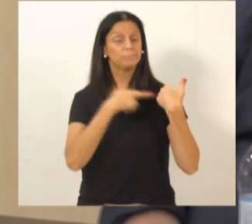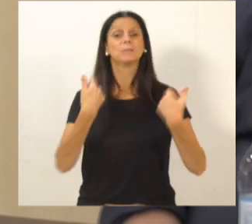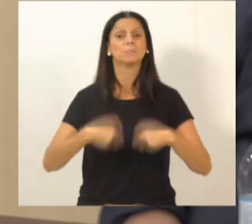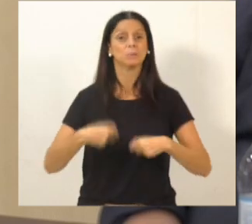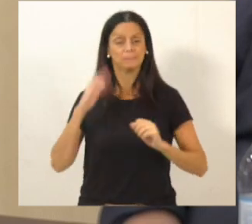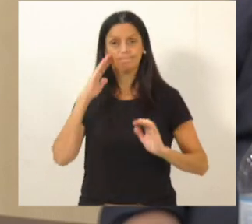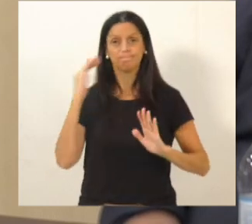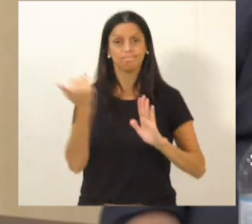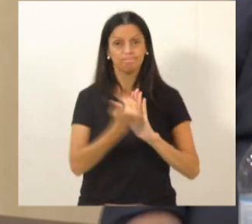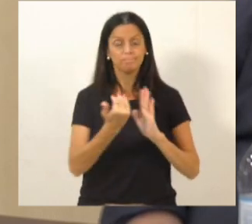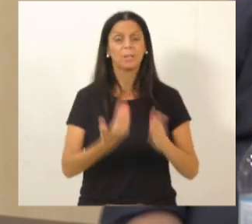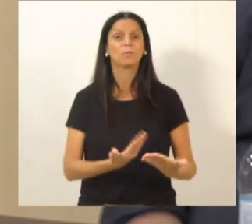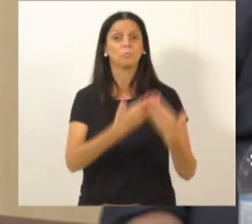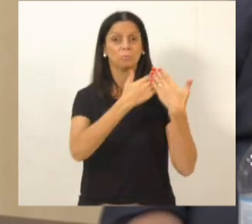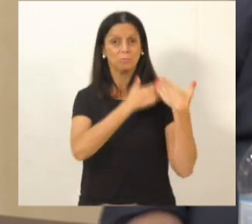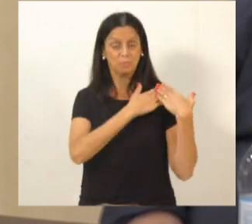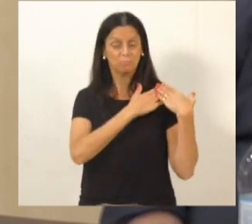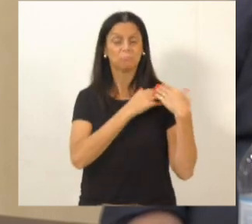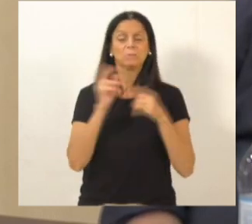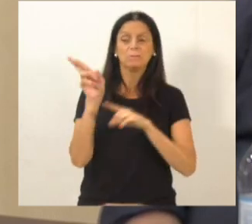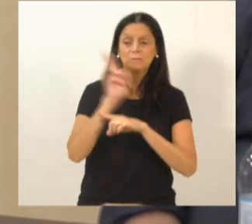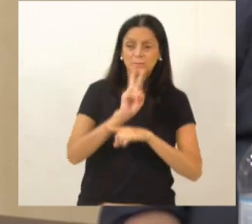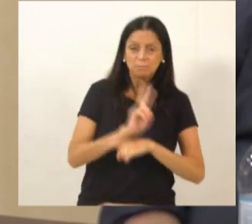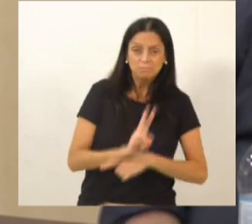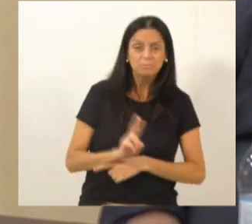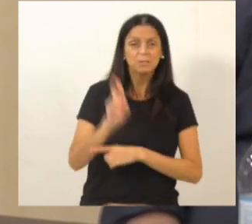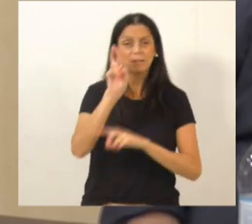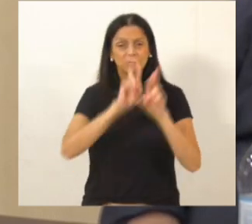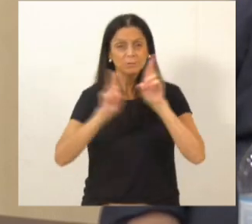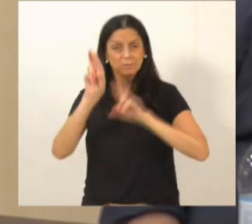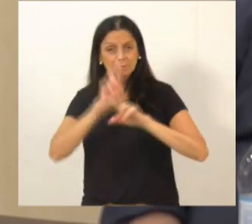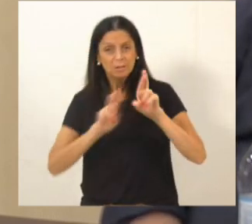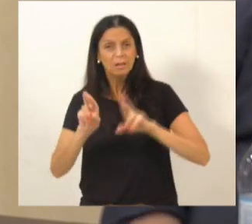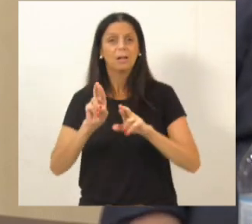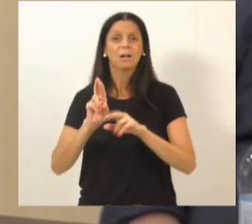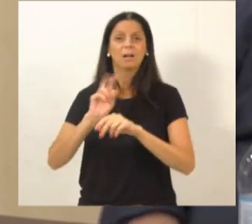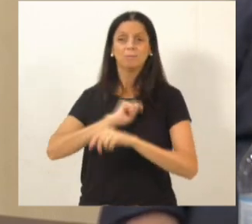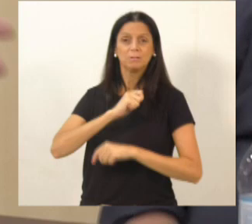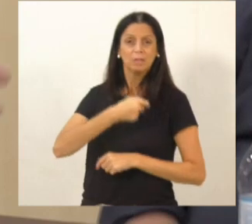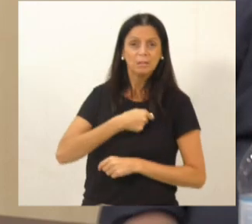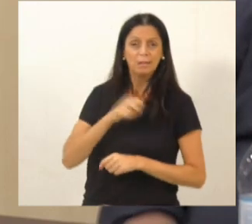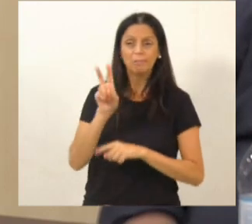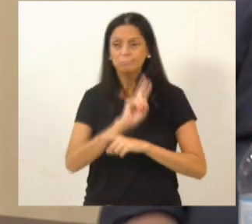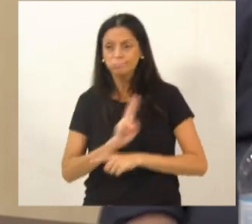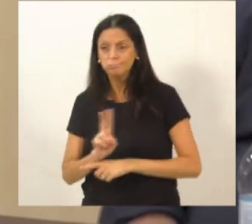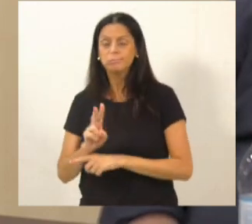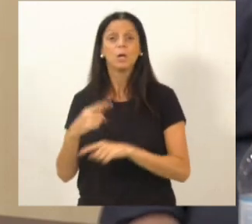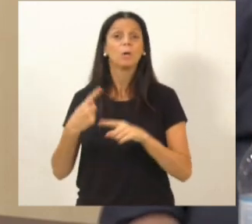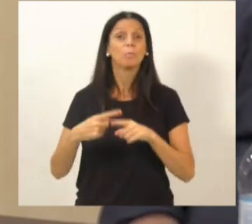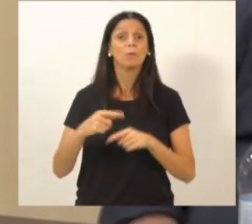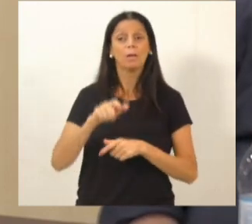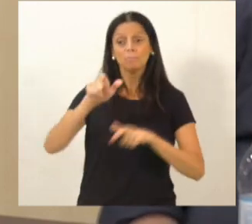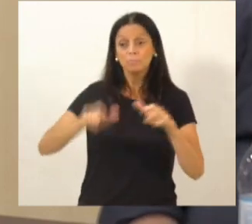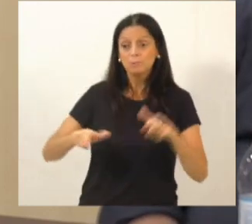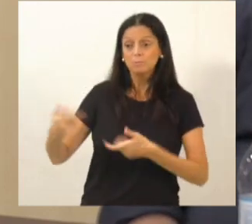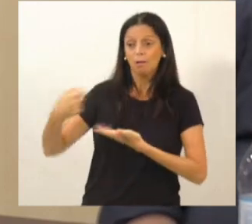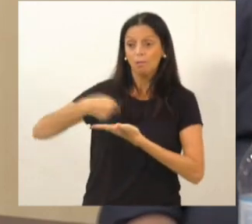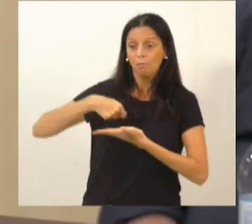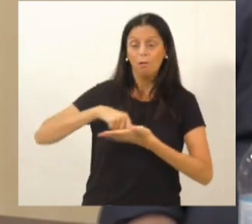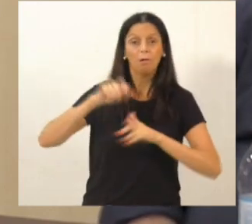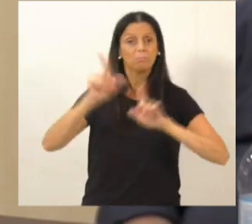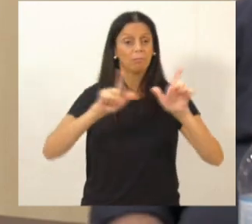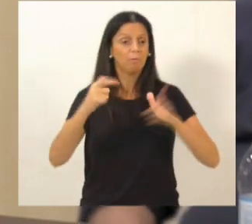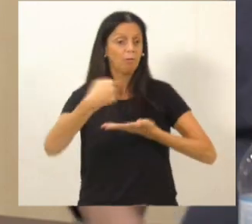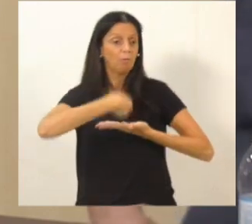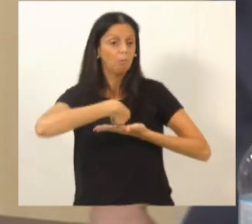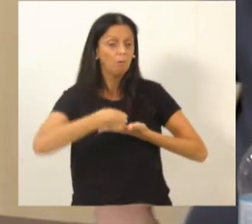nossa função de legislar, de fiscalizar, temos aí a todo momento somos cobrados, inclusive, pela imprensa, o que os vereadores estão fazendo com relação